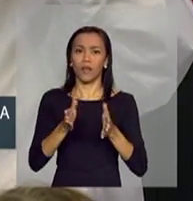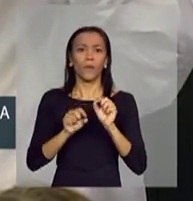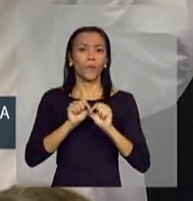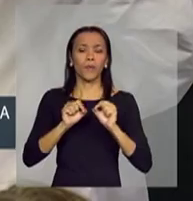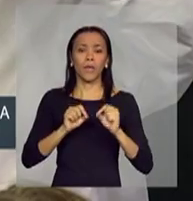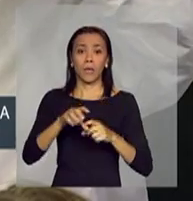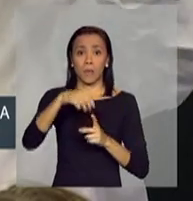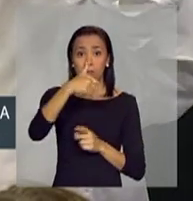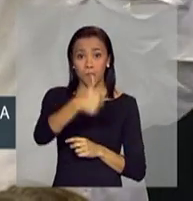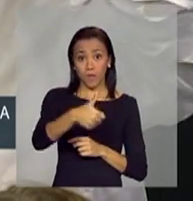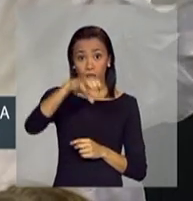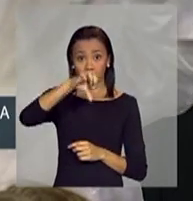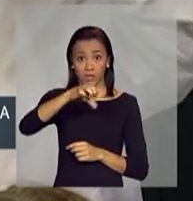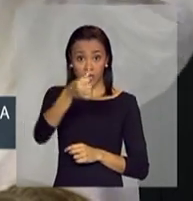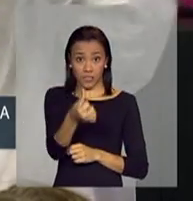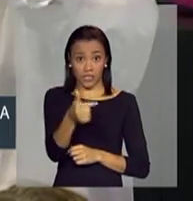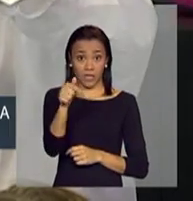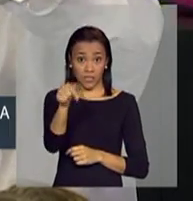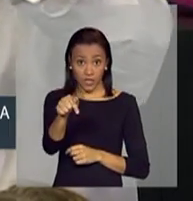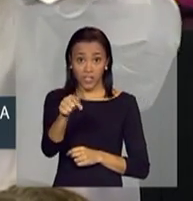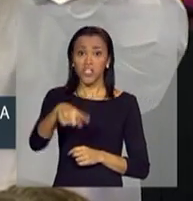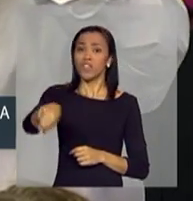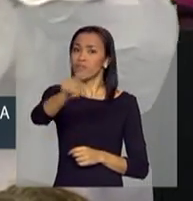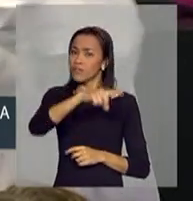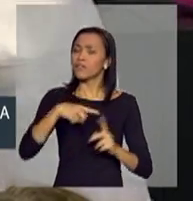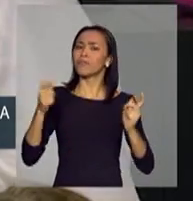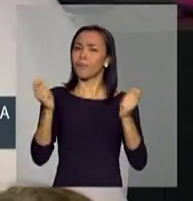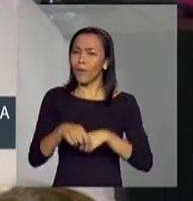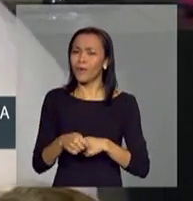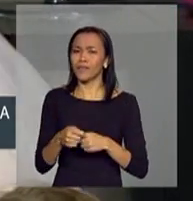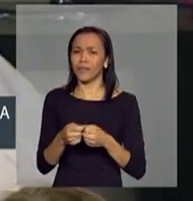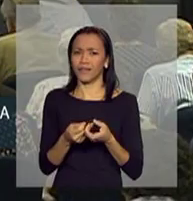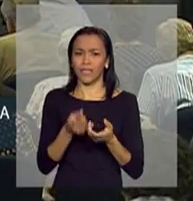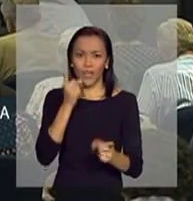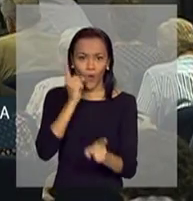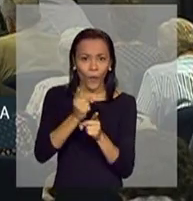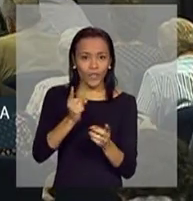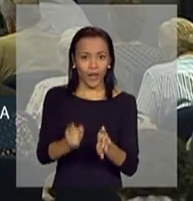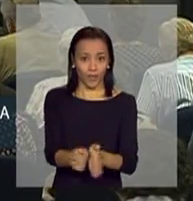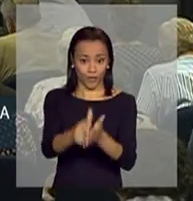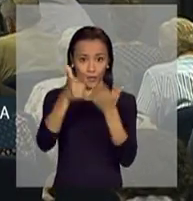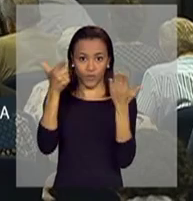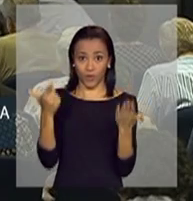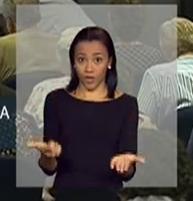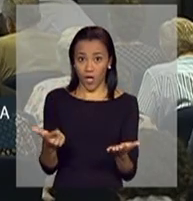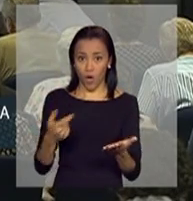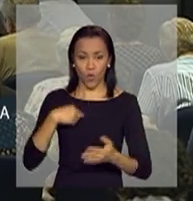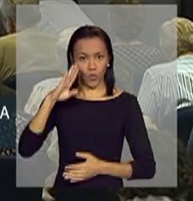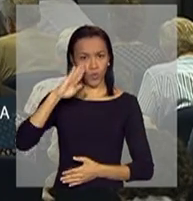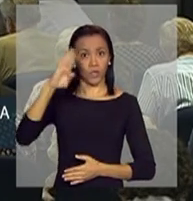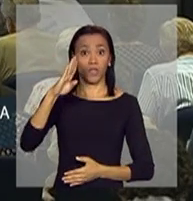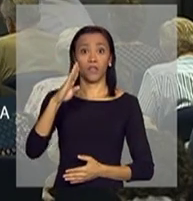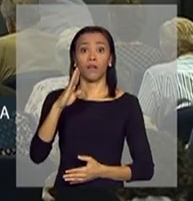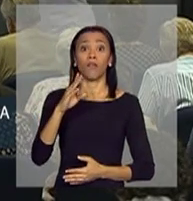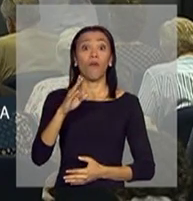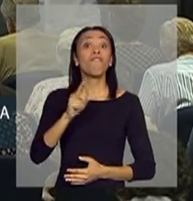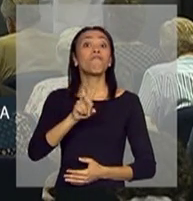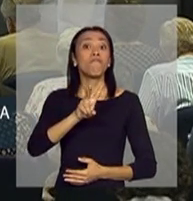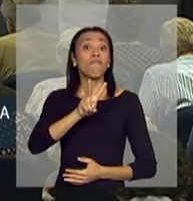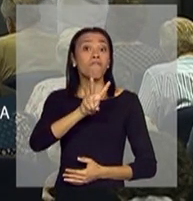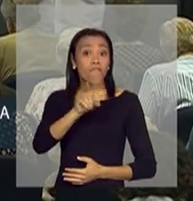em 1967, e aí os senhores podem conferir isso no jornal, o general Geisel vai ter que se